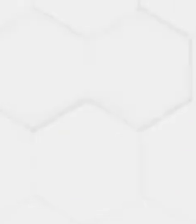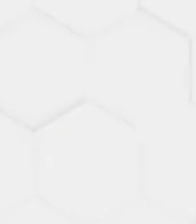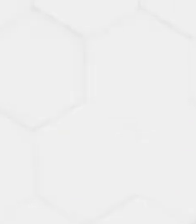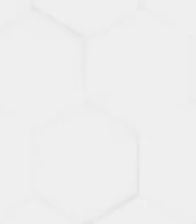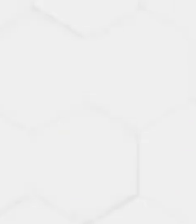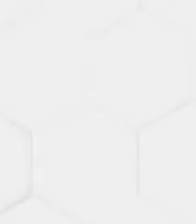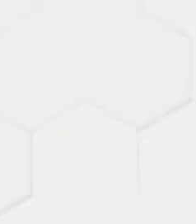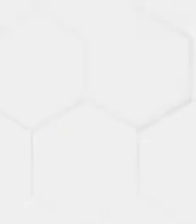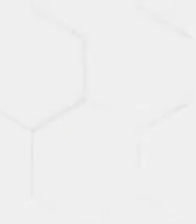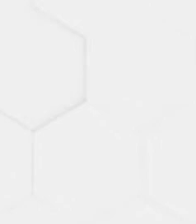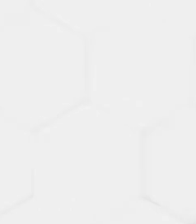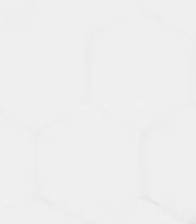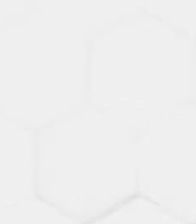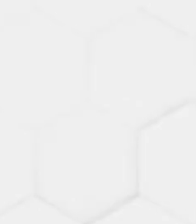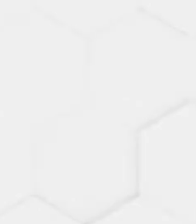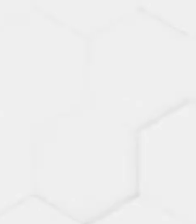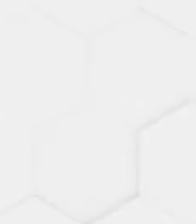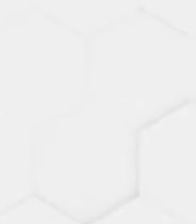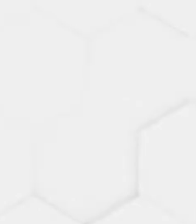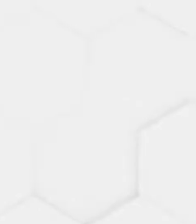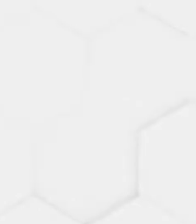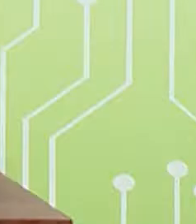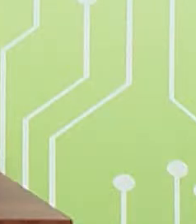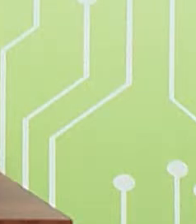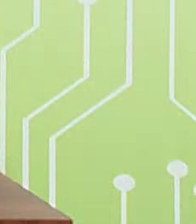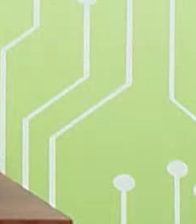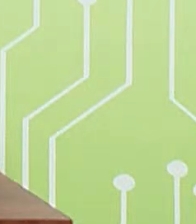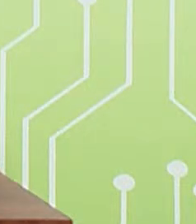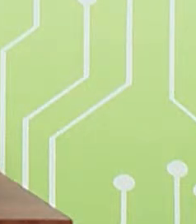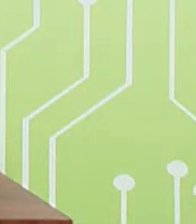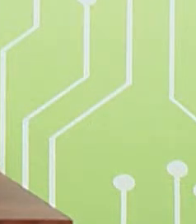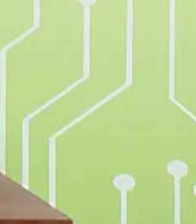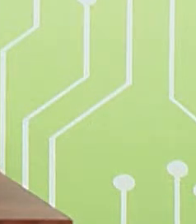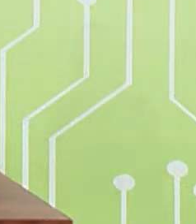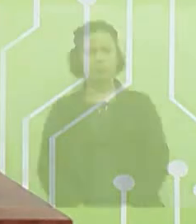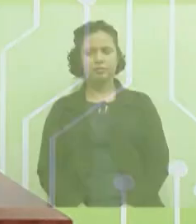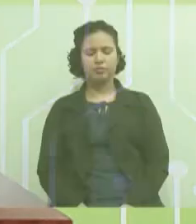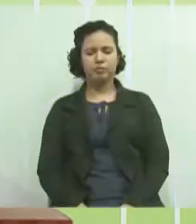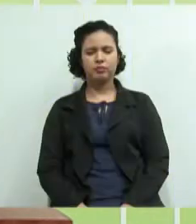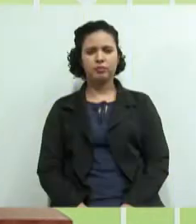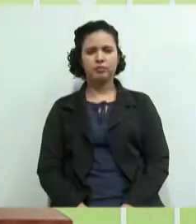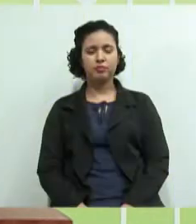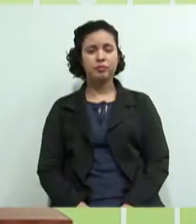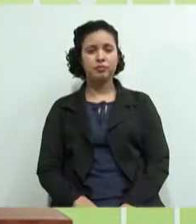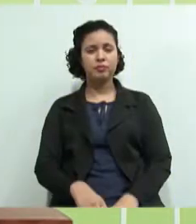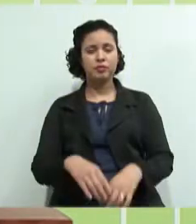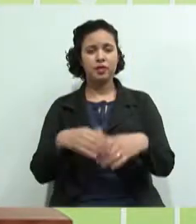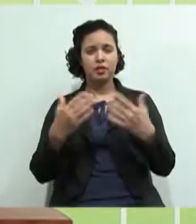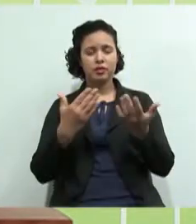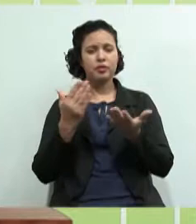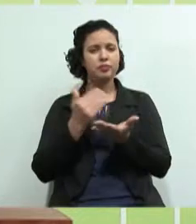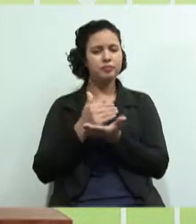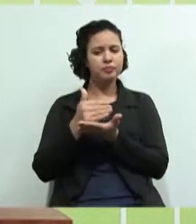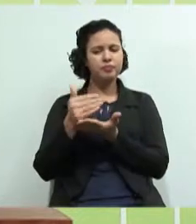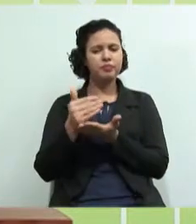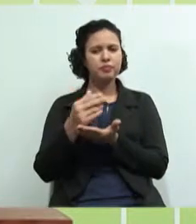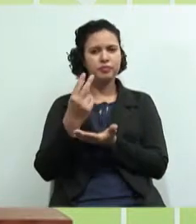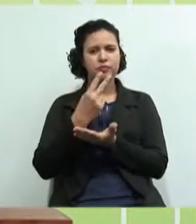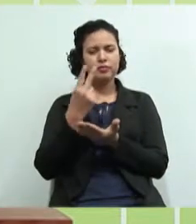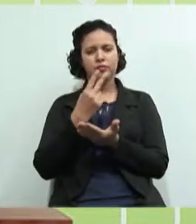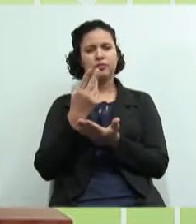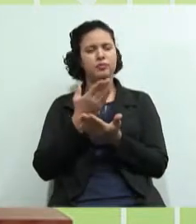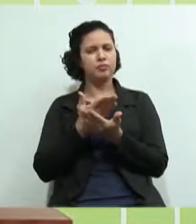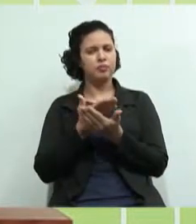Estamos de volta. Vamos lá então para a nossa segunda